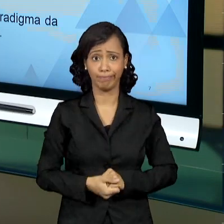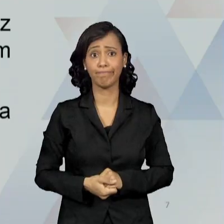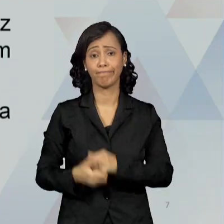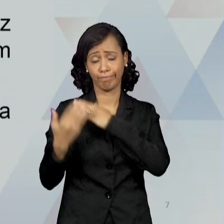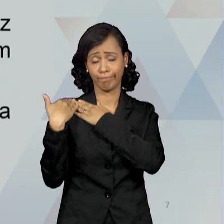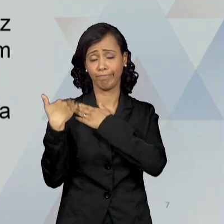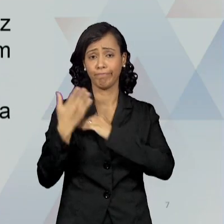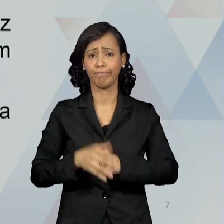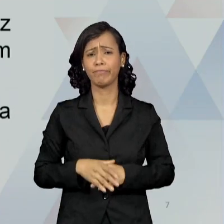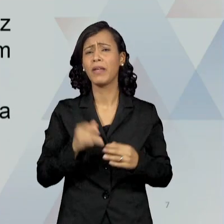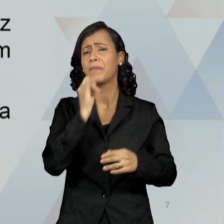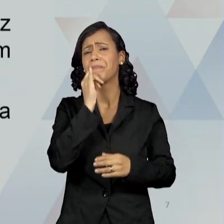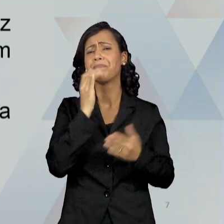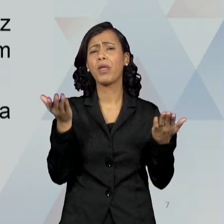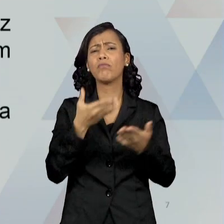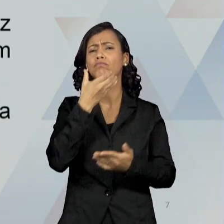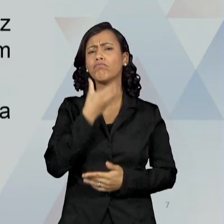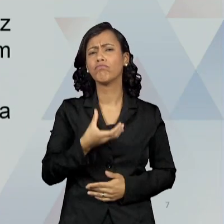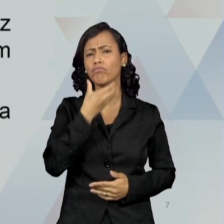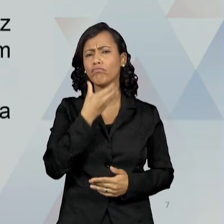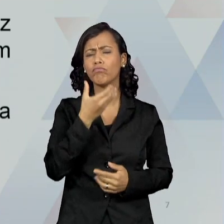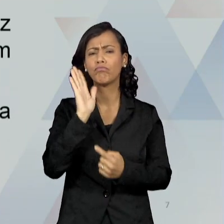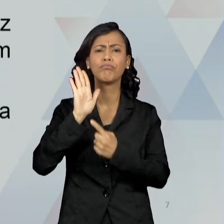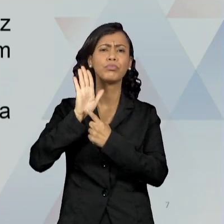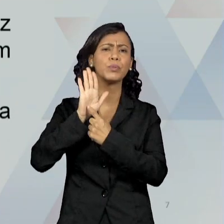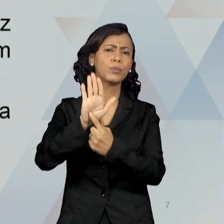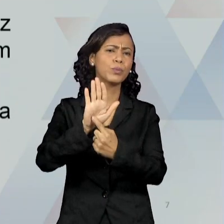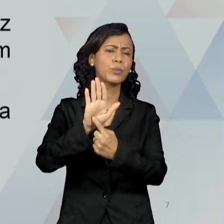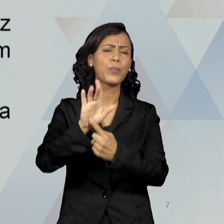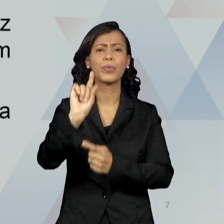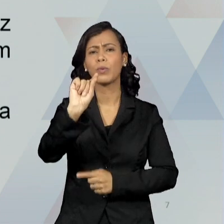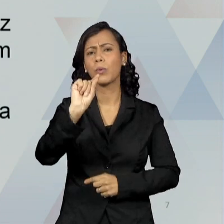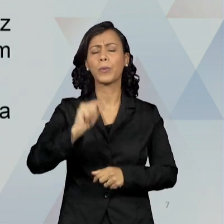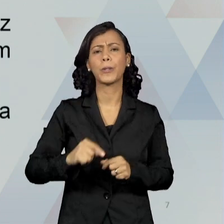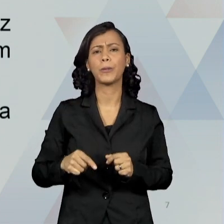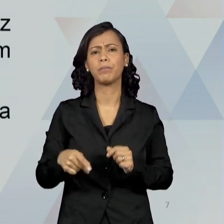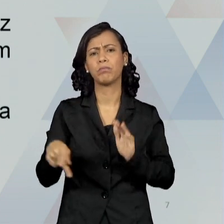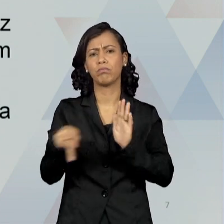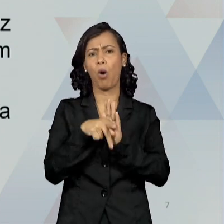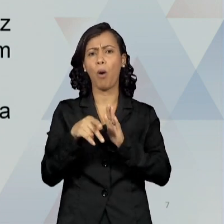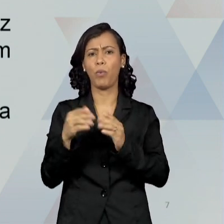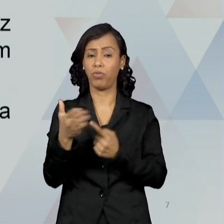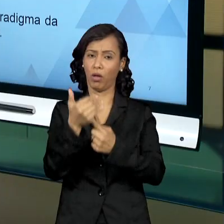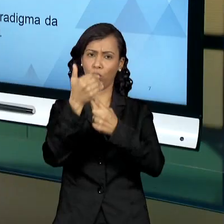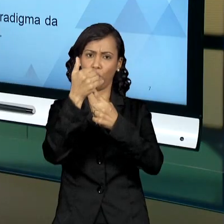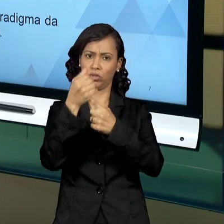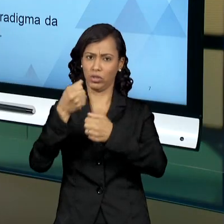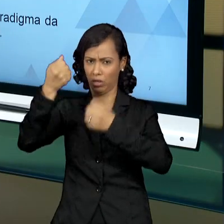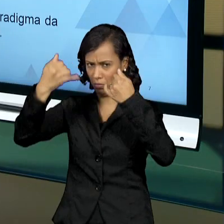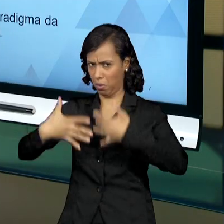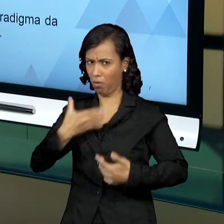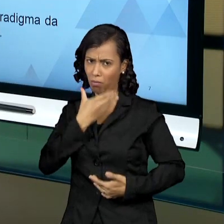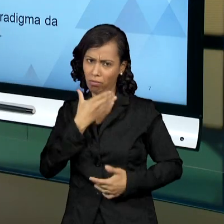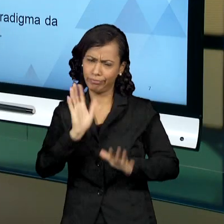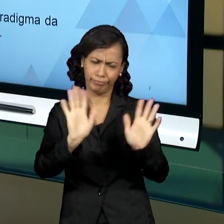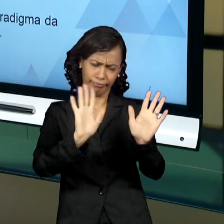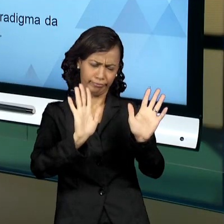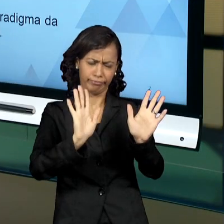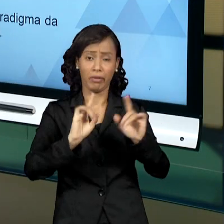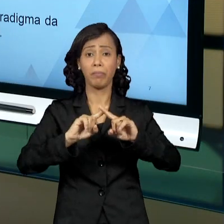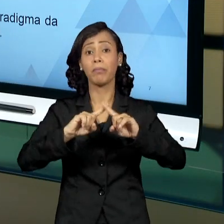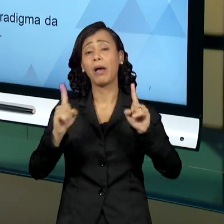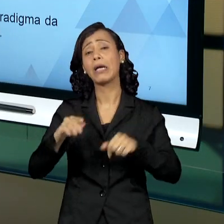Paulo Freire, que não estava discutindo nesse contexto a questão das tecnologias, mas, sem sombra de dúvida,